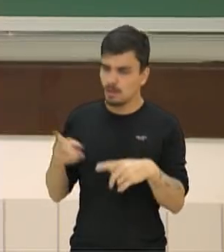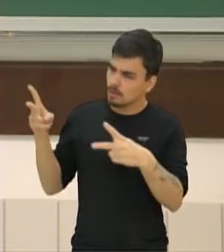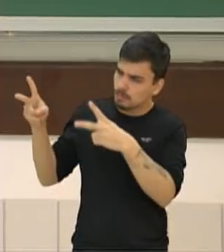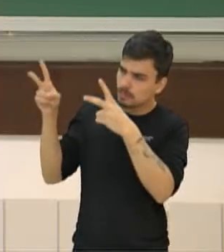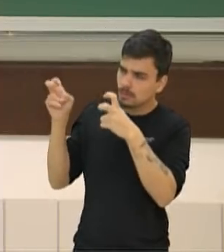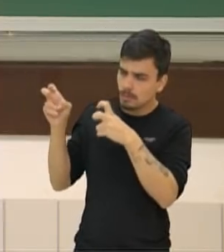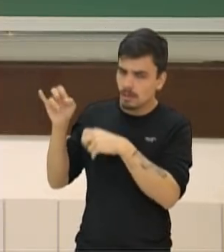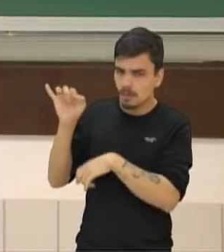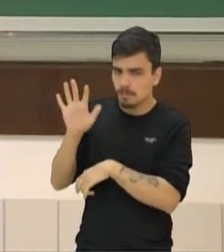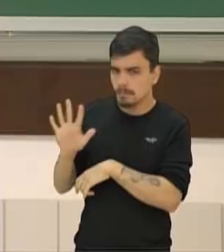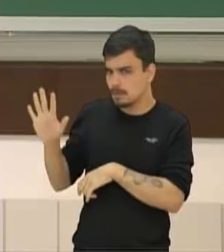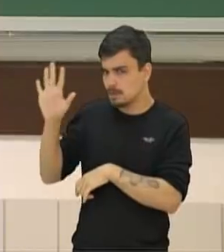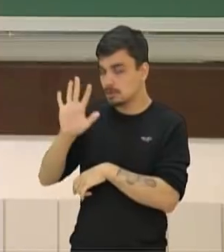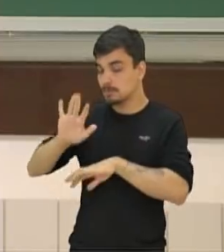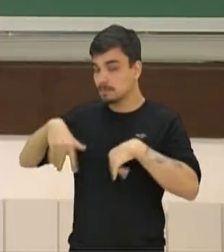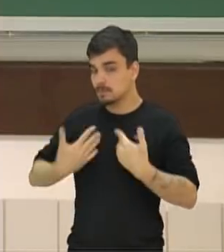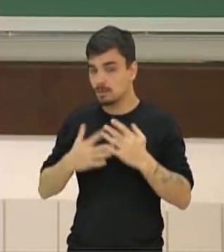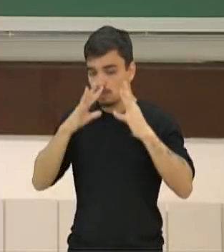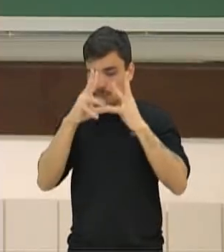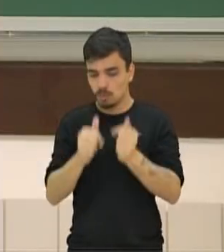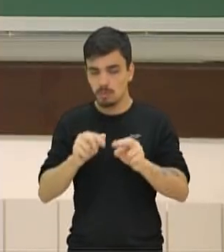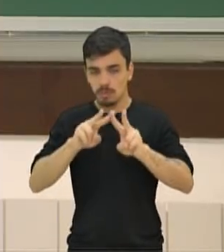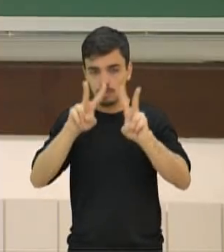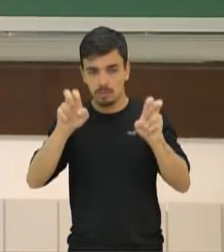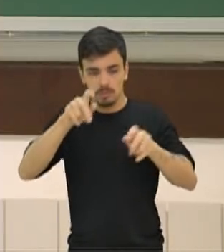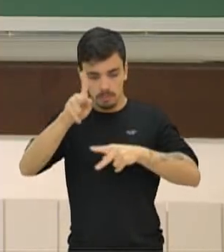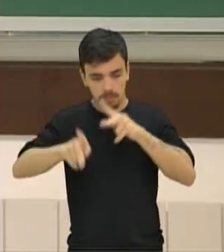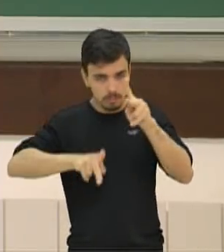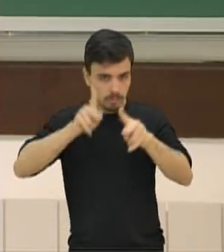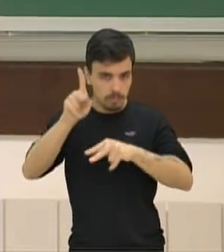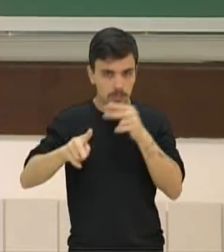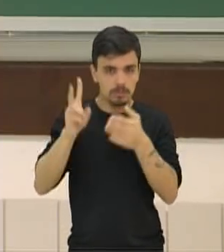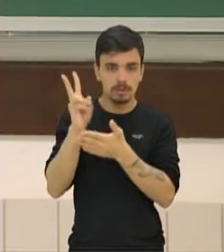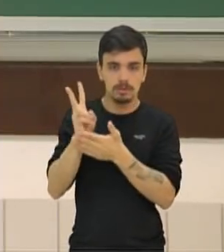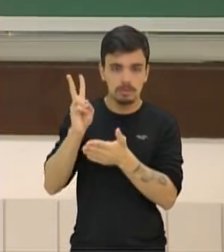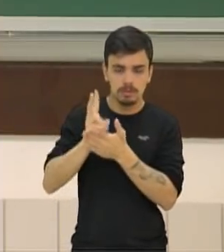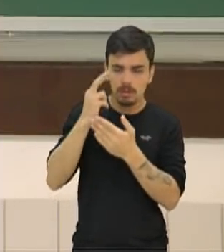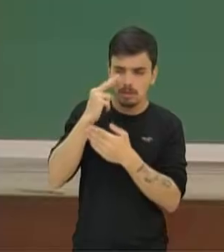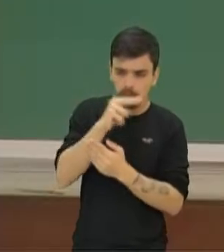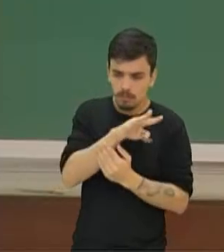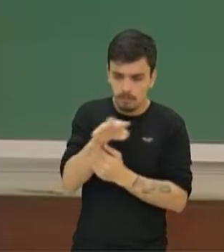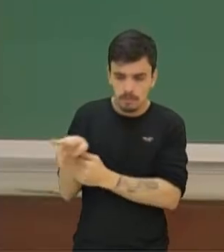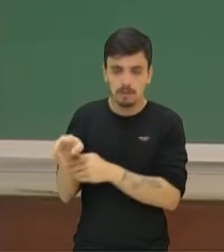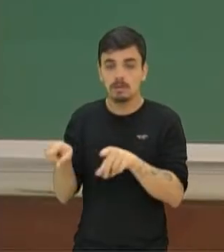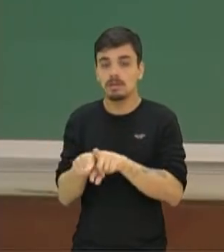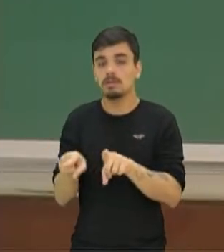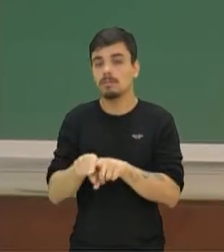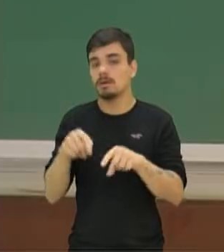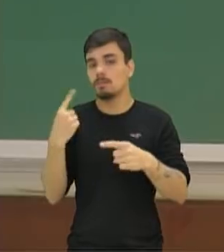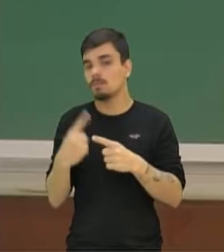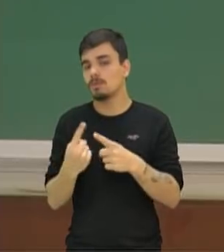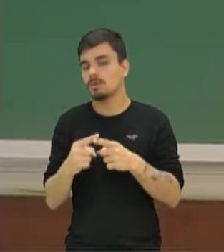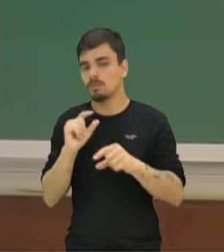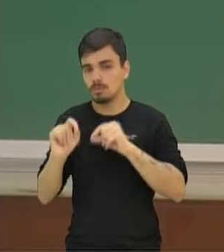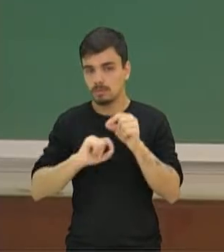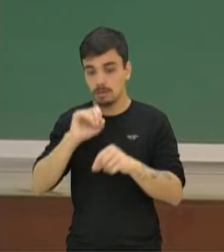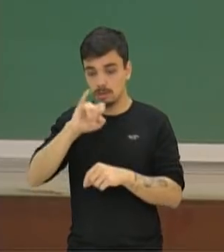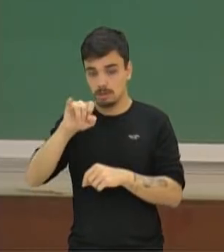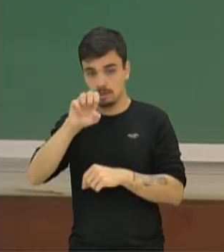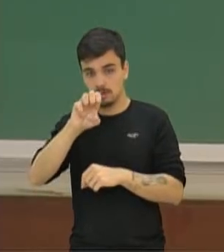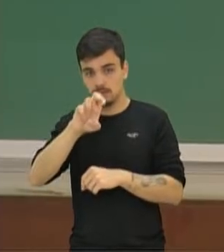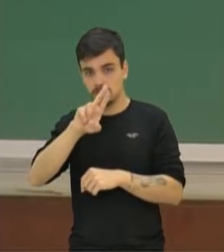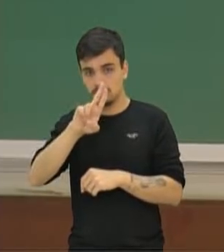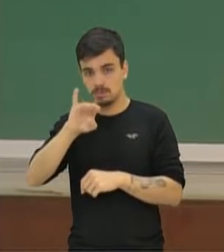Observaram? Né? Então, toda essa questão, né, dos povos indígenas assistindo, né? Porque os jesuítas